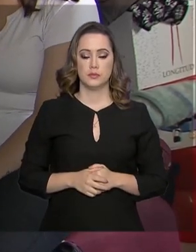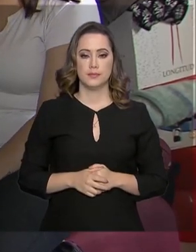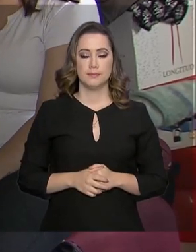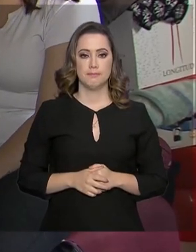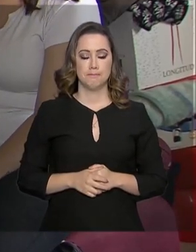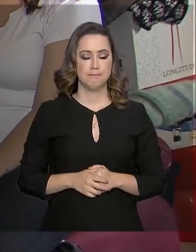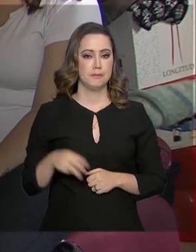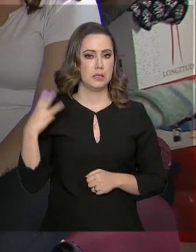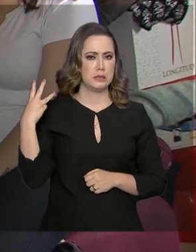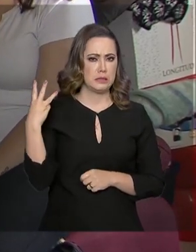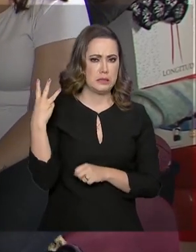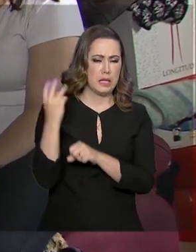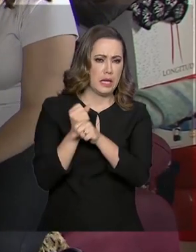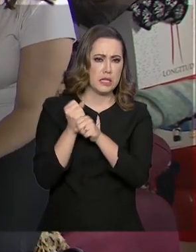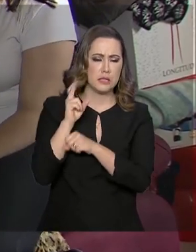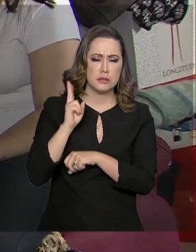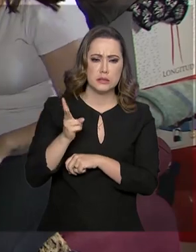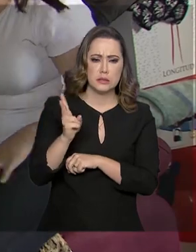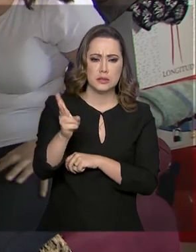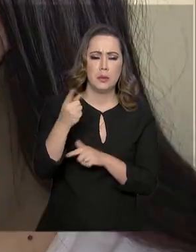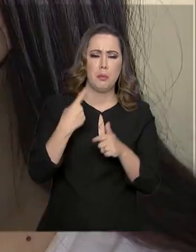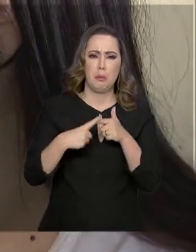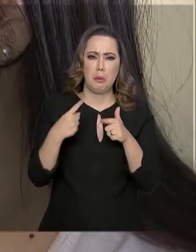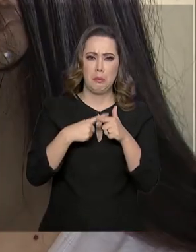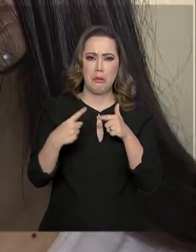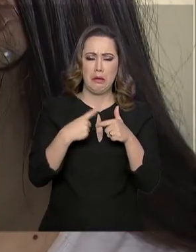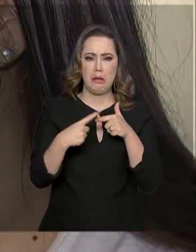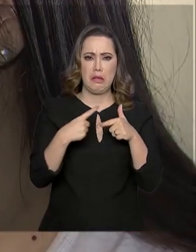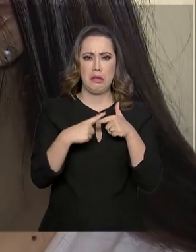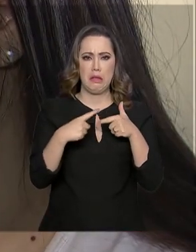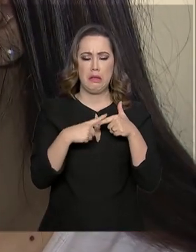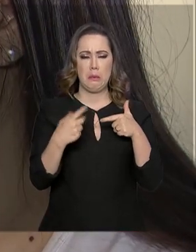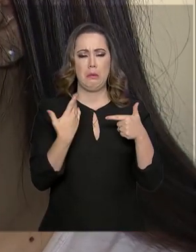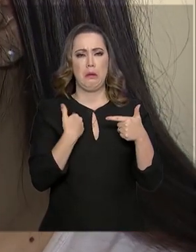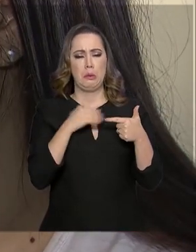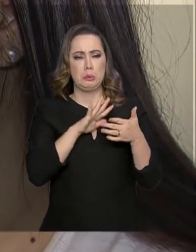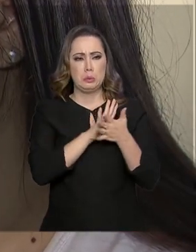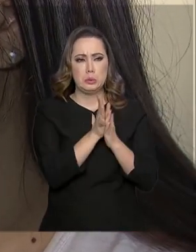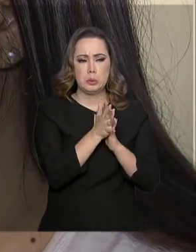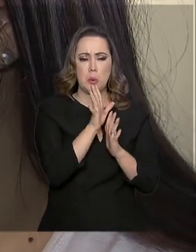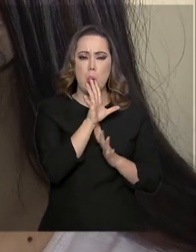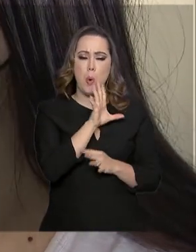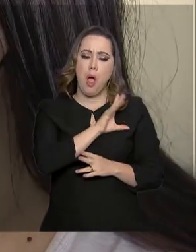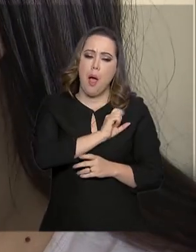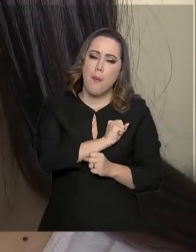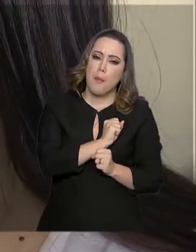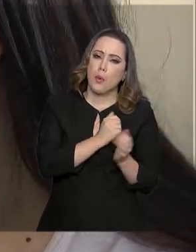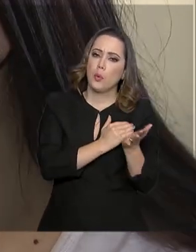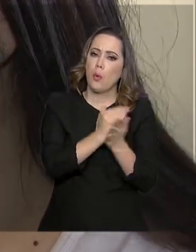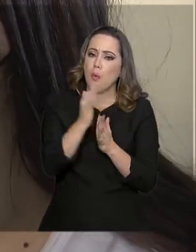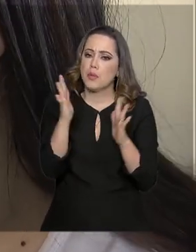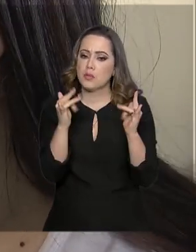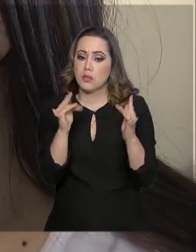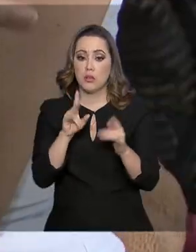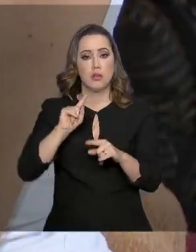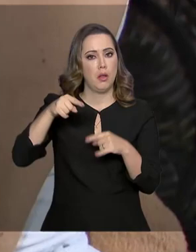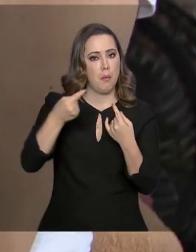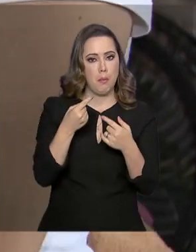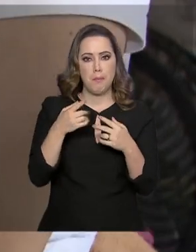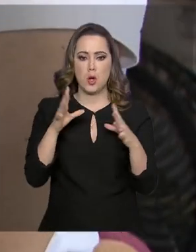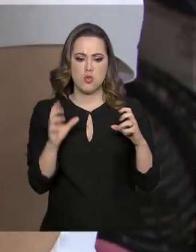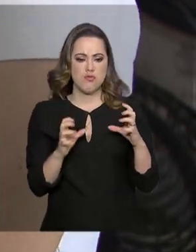anos, Larissa viveu um relacionamento abusivo, apaixando o início de namoro logo de lugar a brigas violentas.